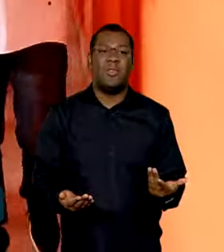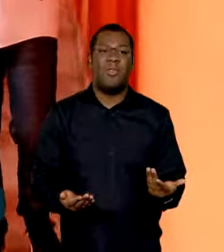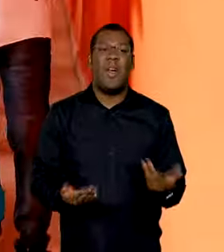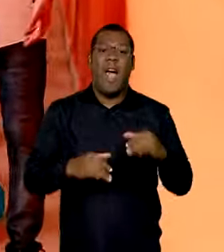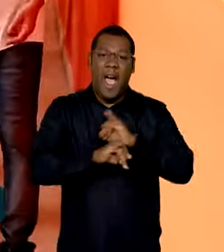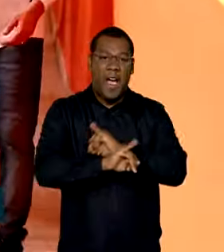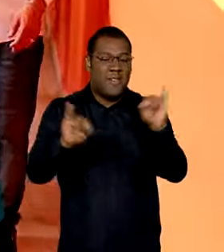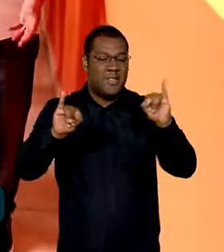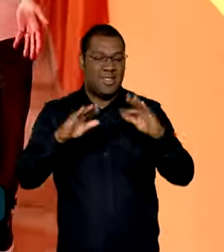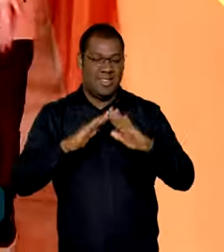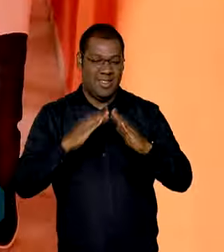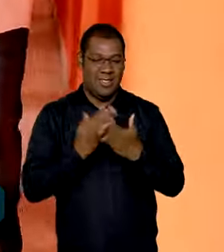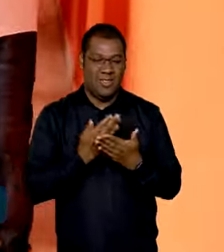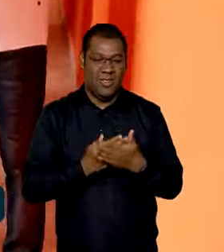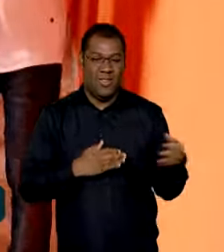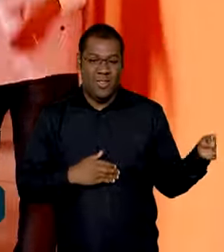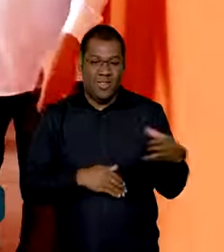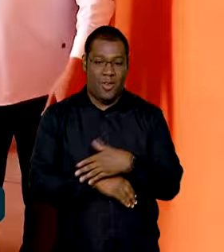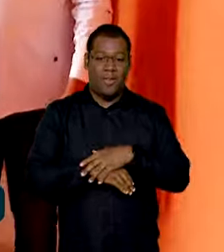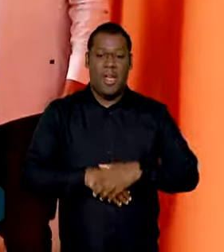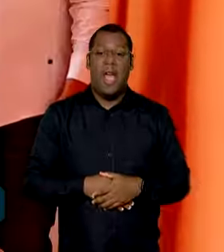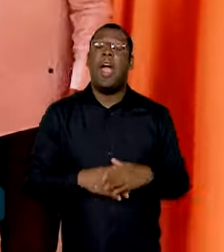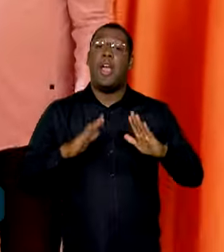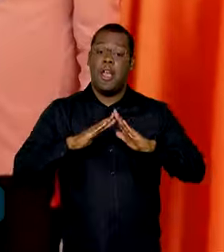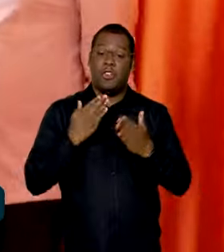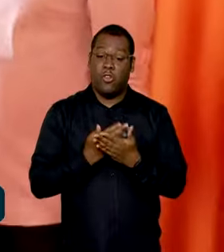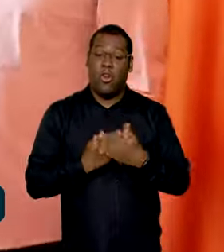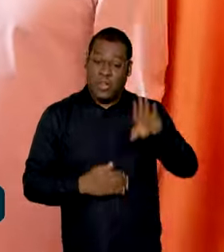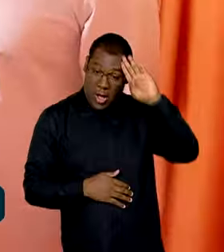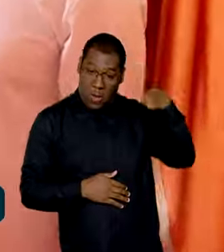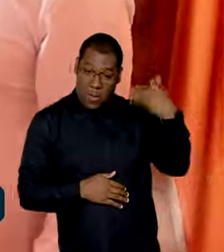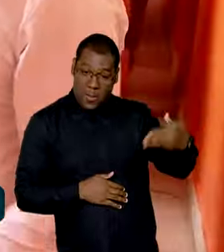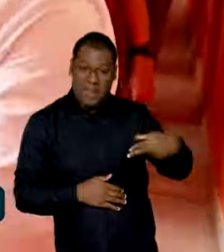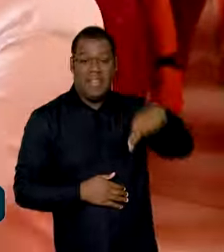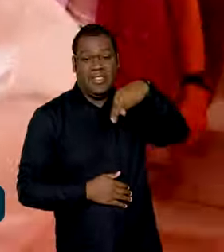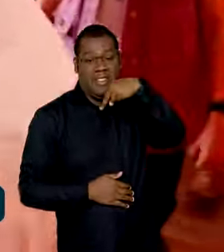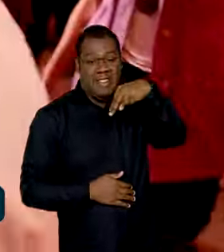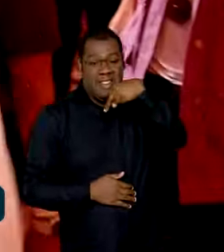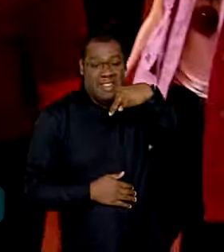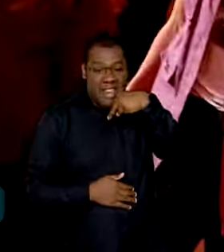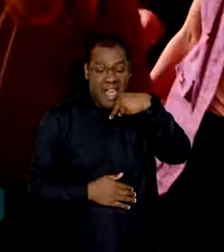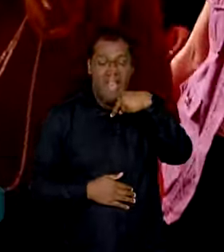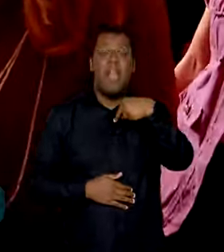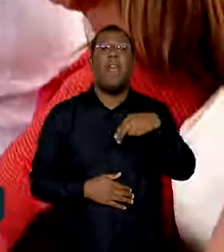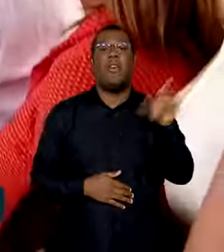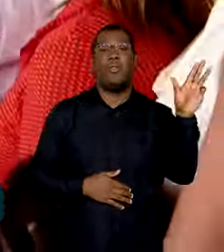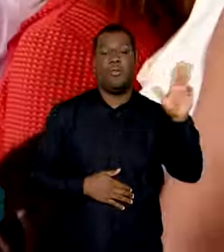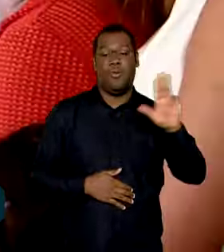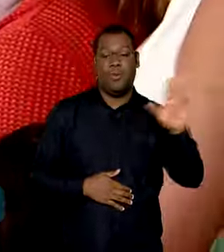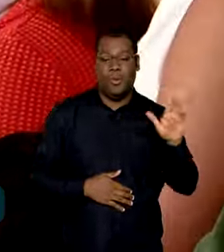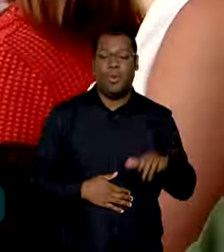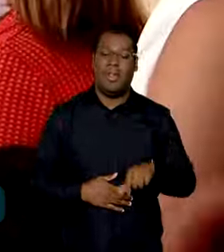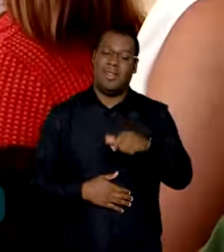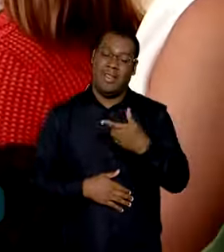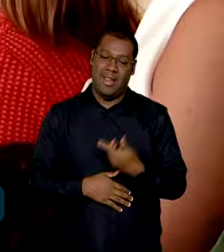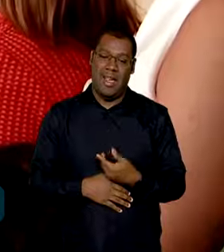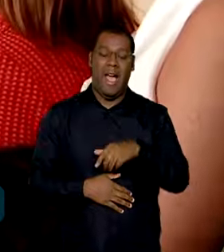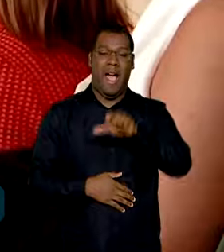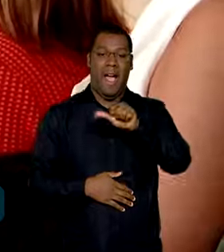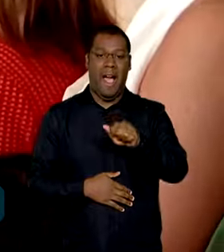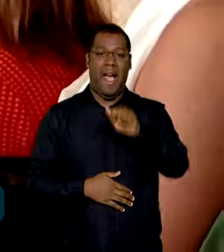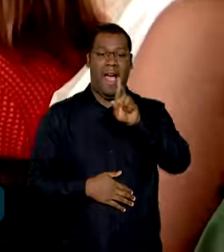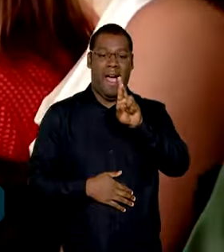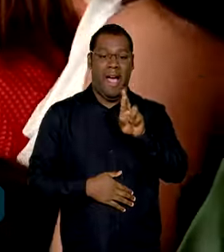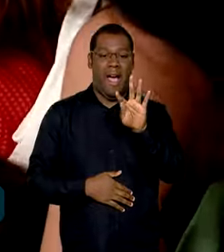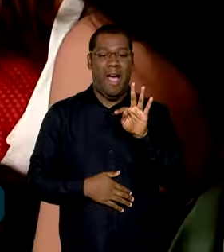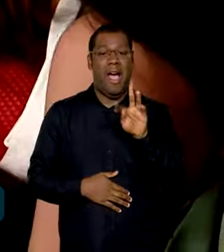dessa vez. É que essa escola recebeu o nome de um neto de Lula, Arthur Araújo Lula da Silva. E ali, ao ver o busto do